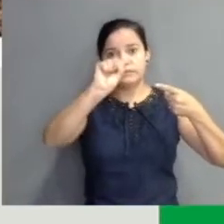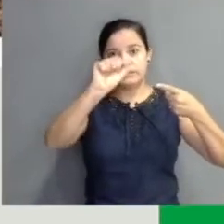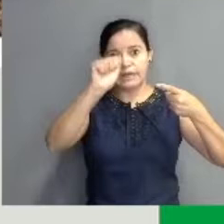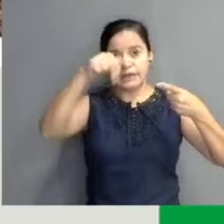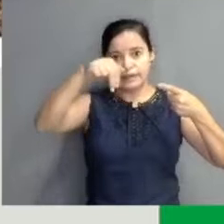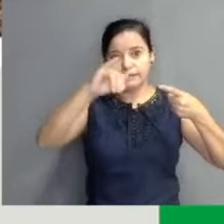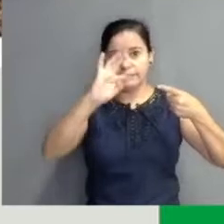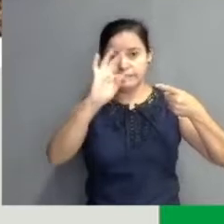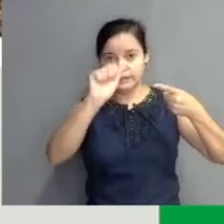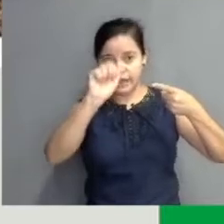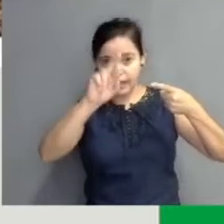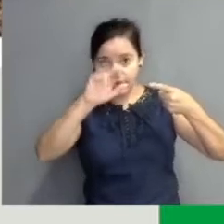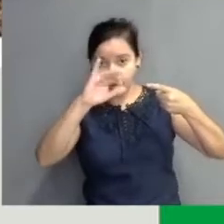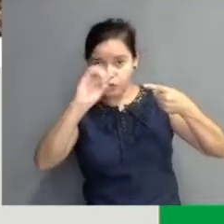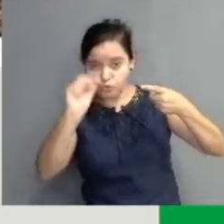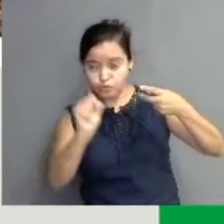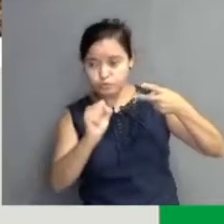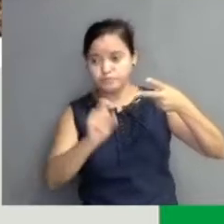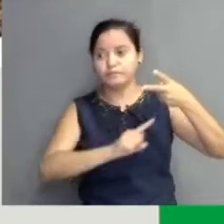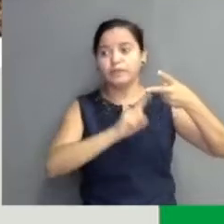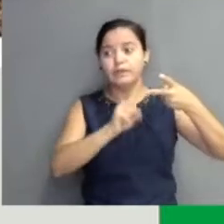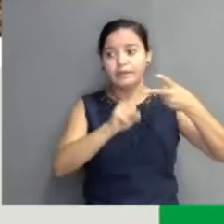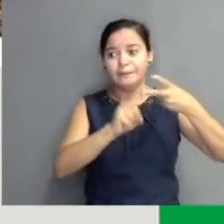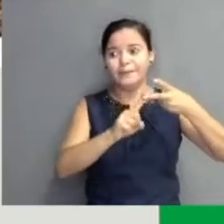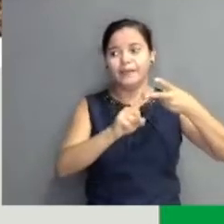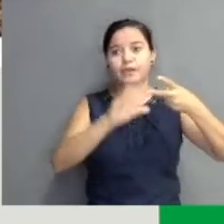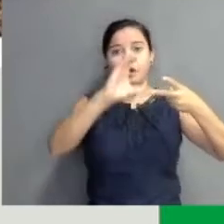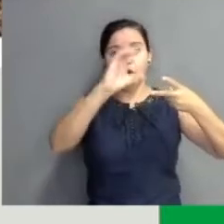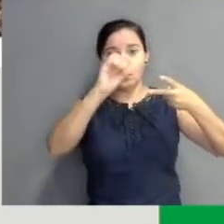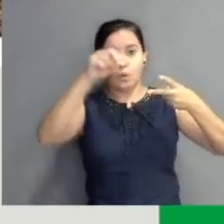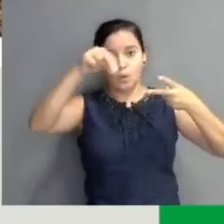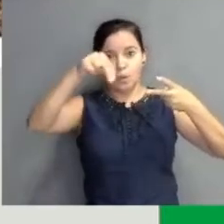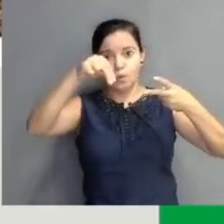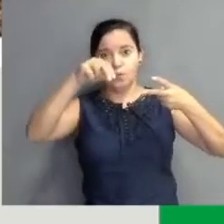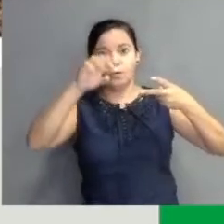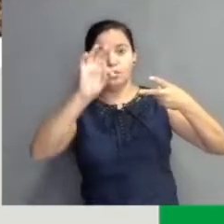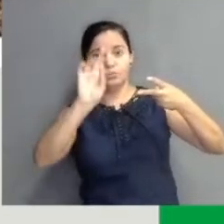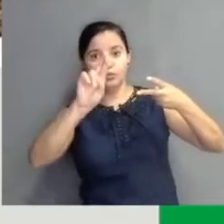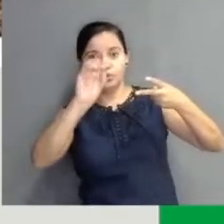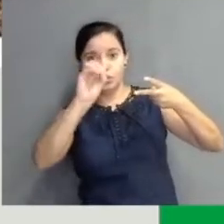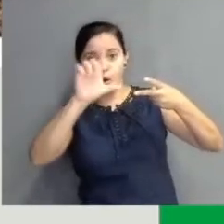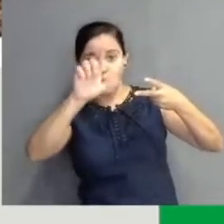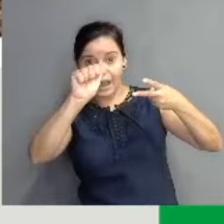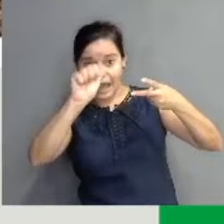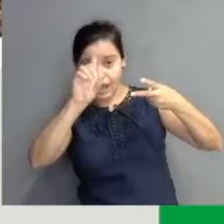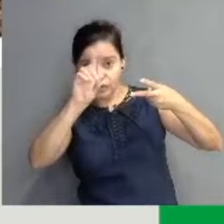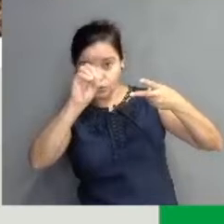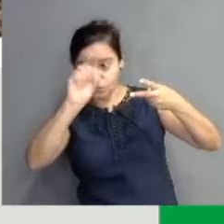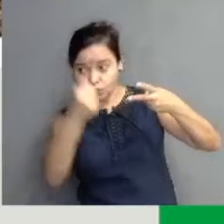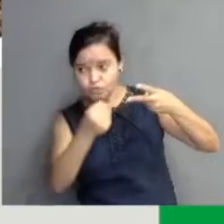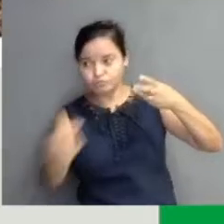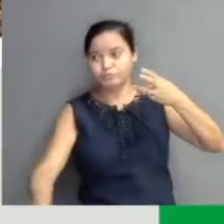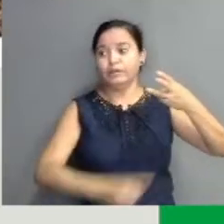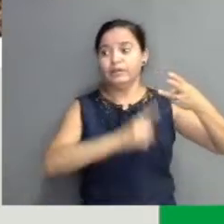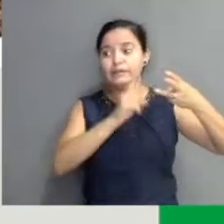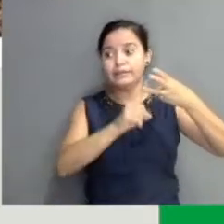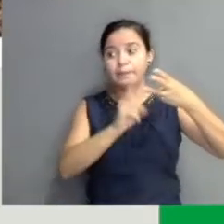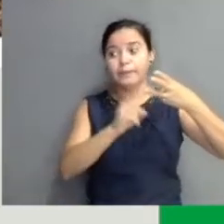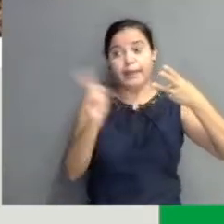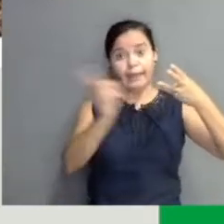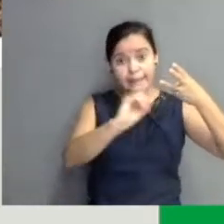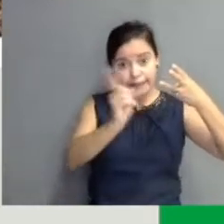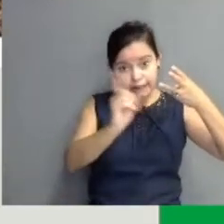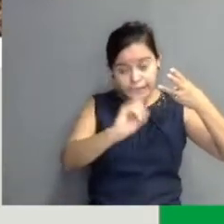gente teria também os aterros controlados e os aterros não controlados, que são popularmente conhecidos